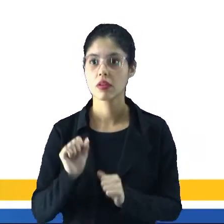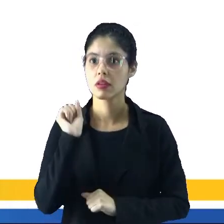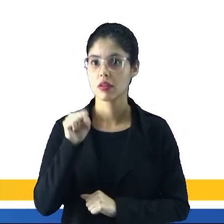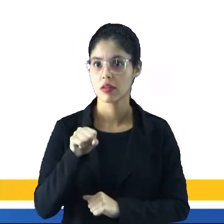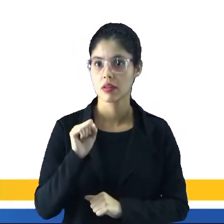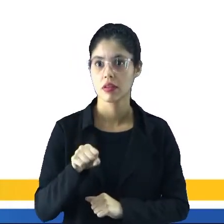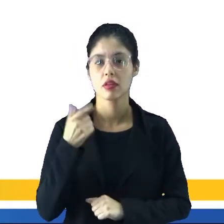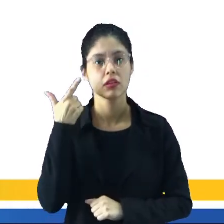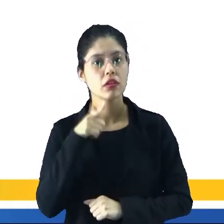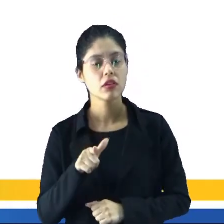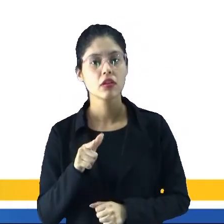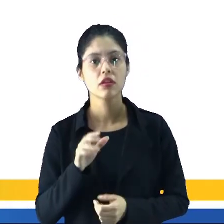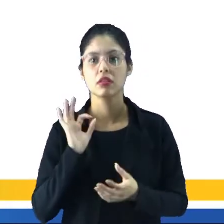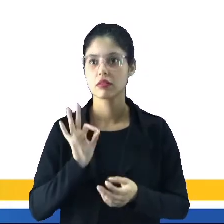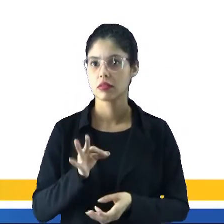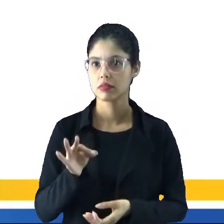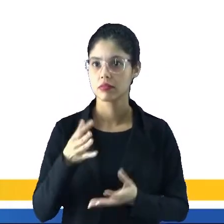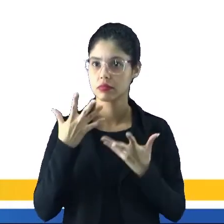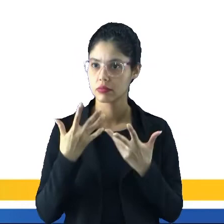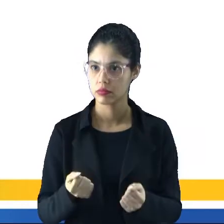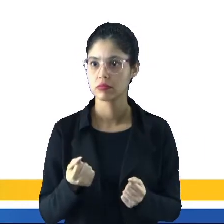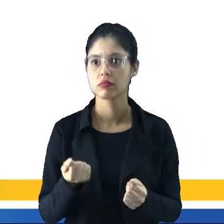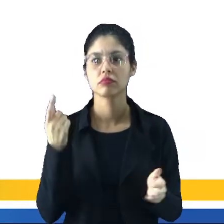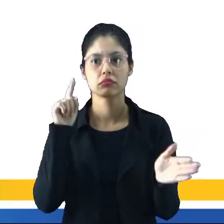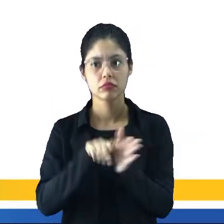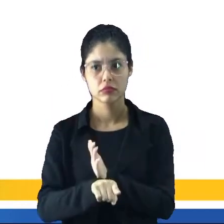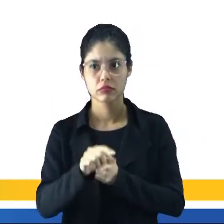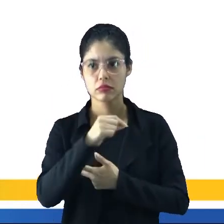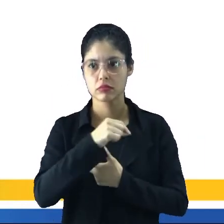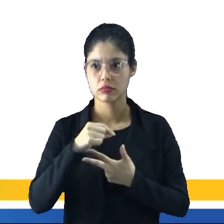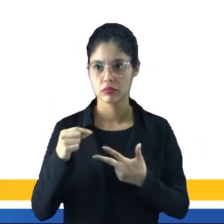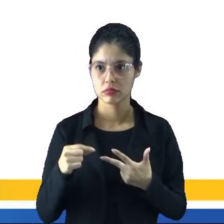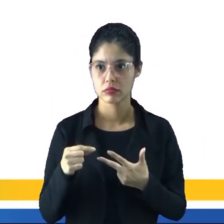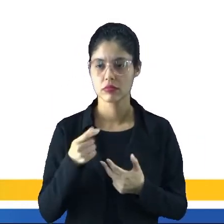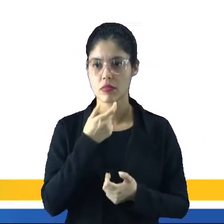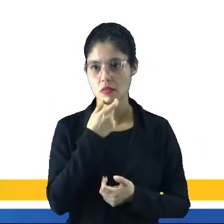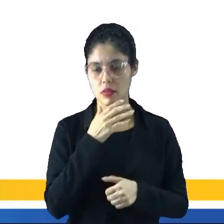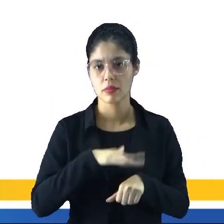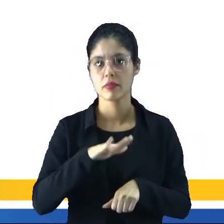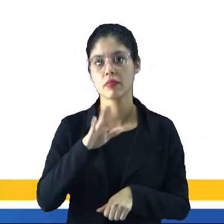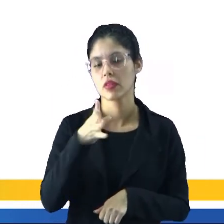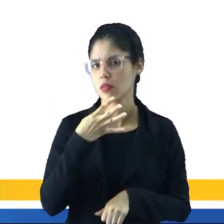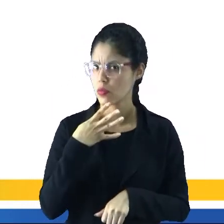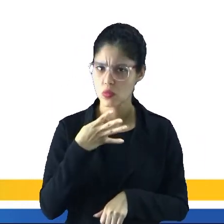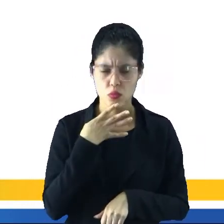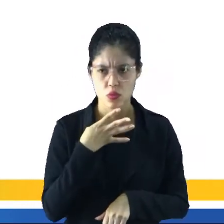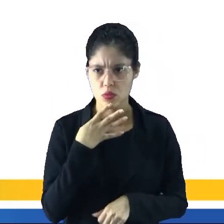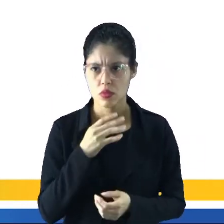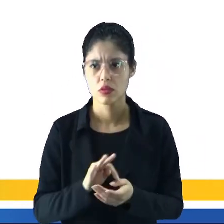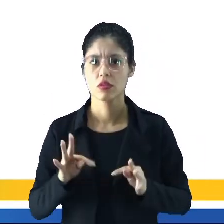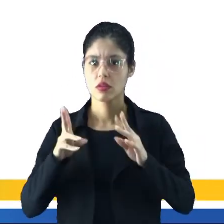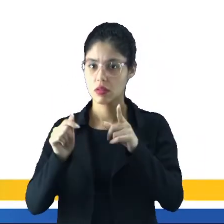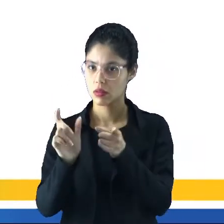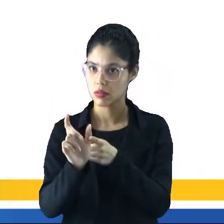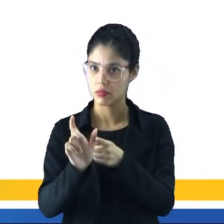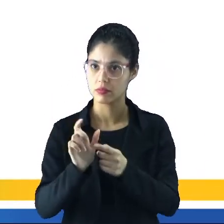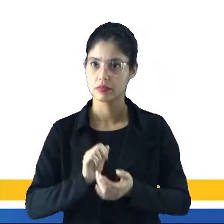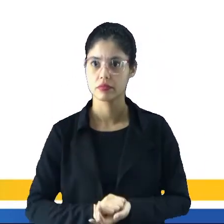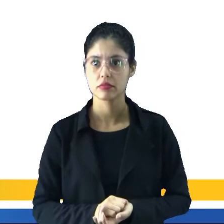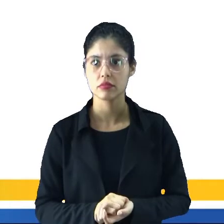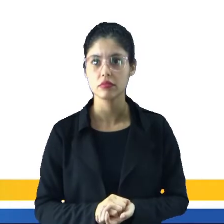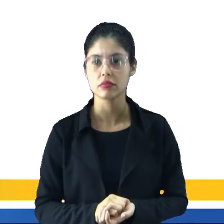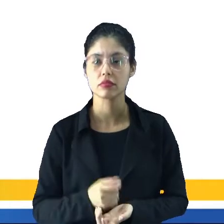sim conseguir acertar uma questão de inglês do Enem, por mais que não conheça todas as